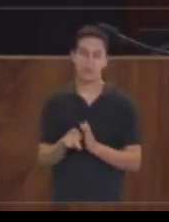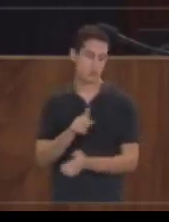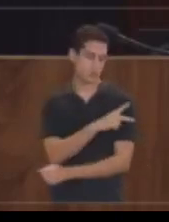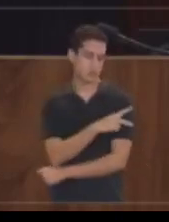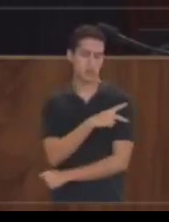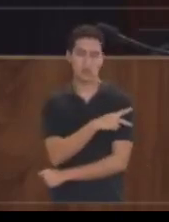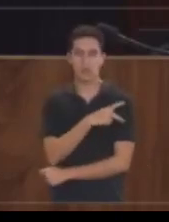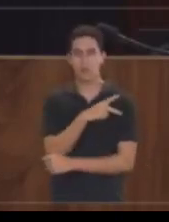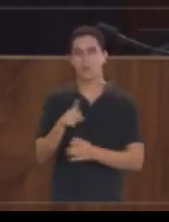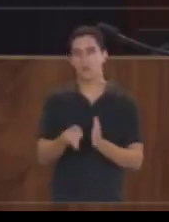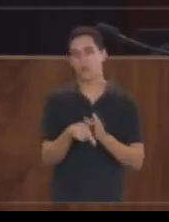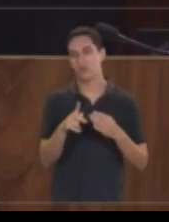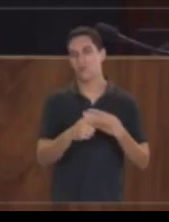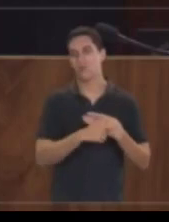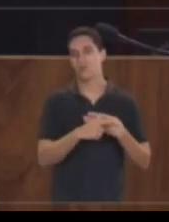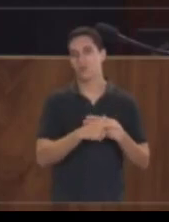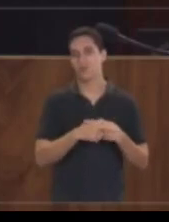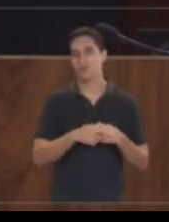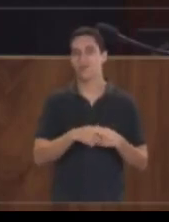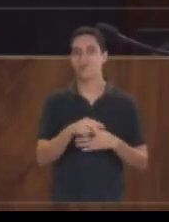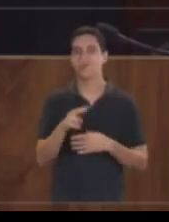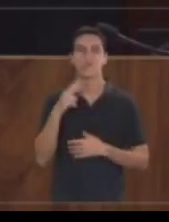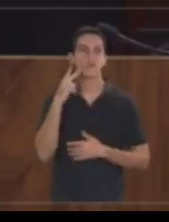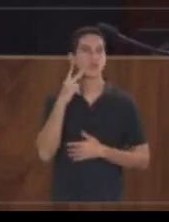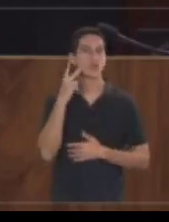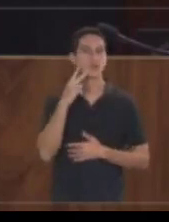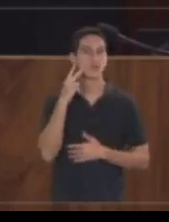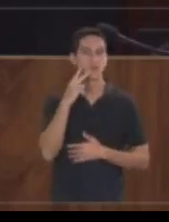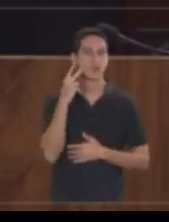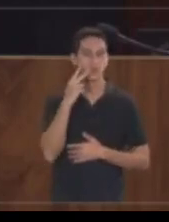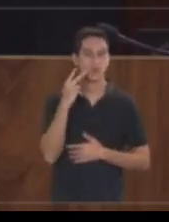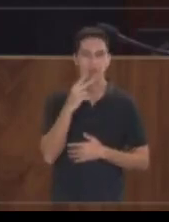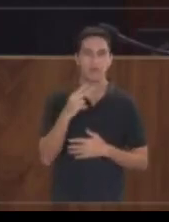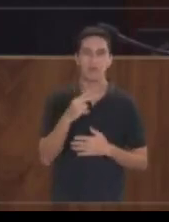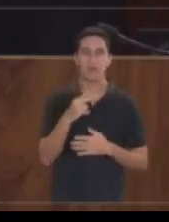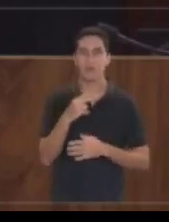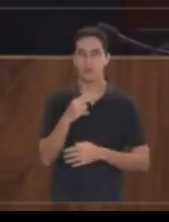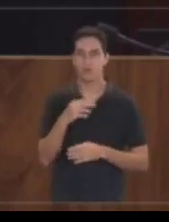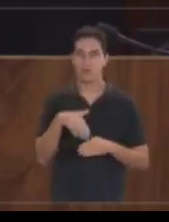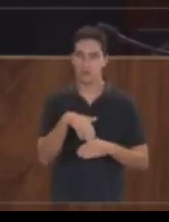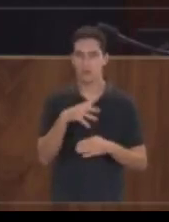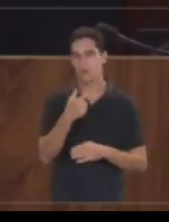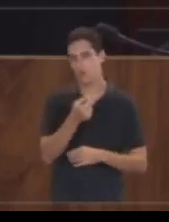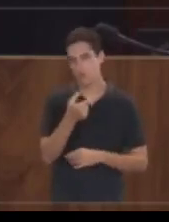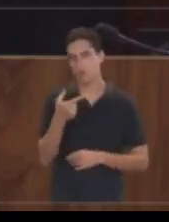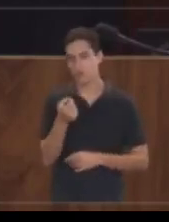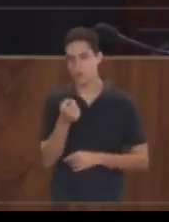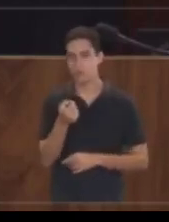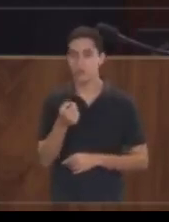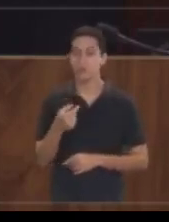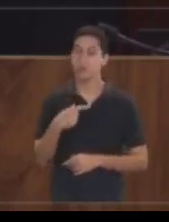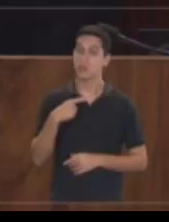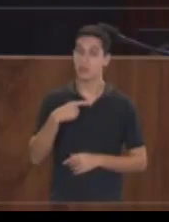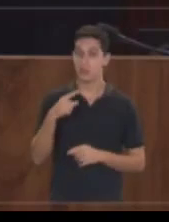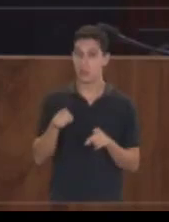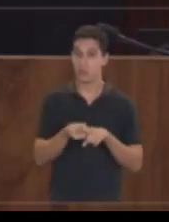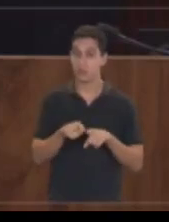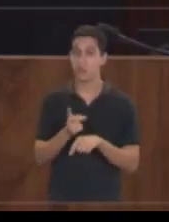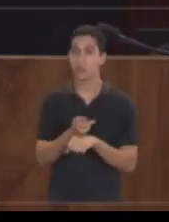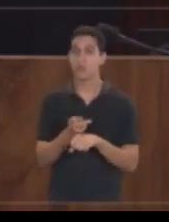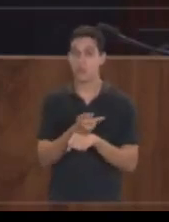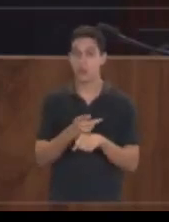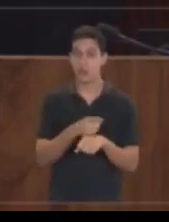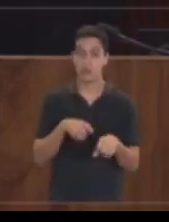o cargo de vereador nas eleições de 2020, cassar o respectivo DRAP e os diplomas